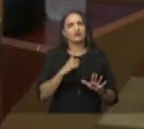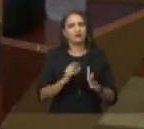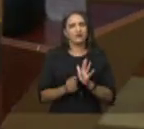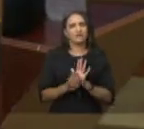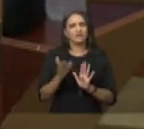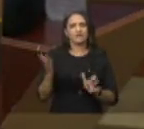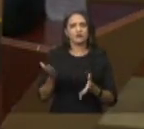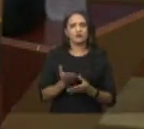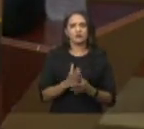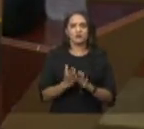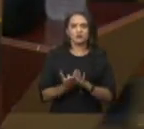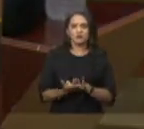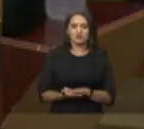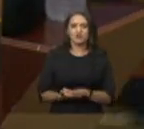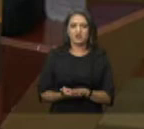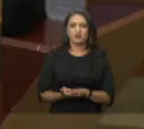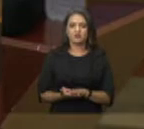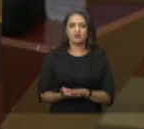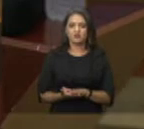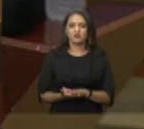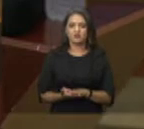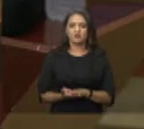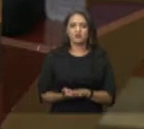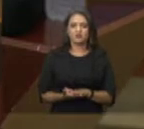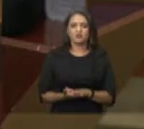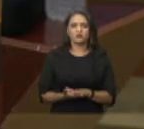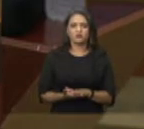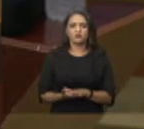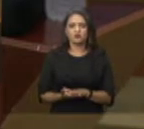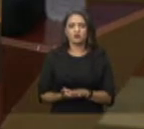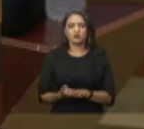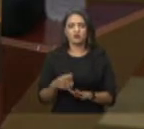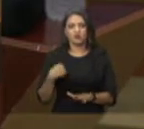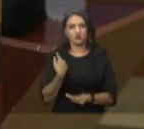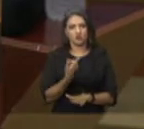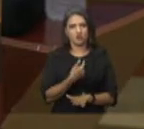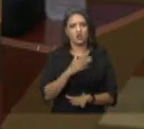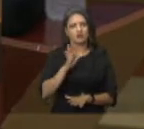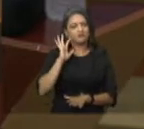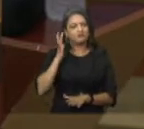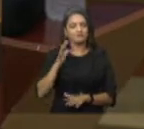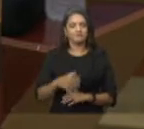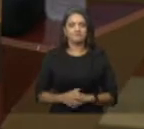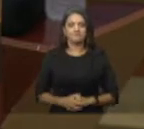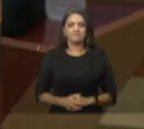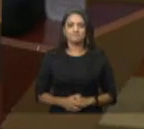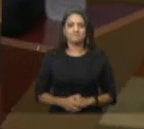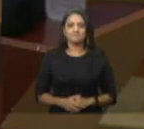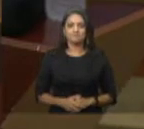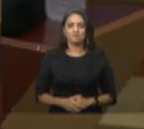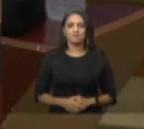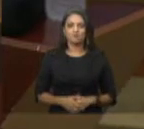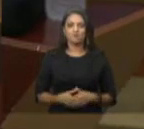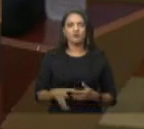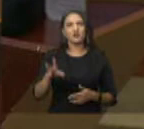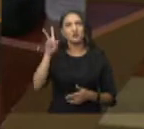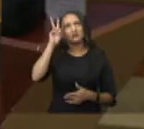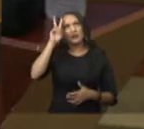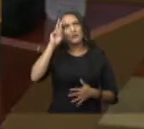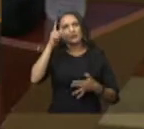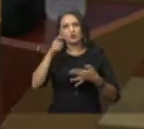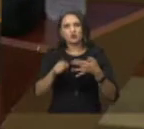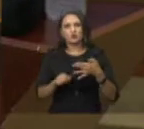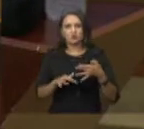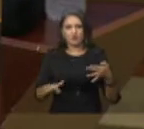precedentes que nós estabelecemos se eu digo então se inicio pela lembrança da jurisprudência dessa